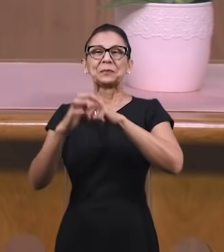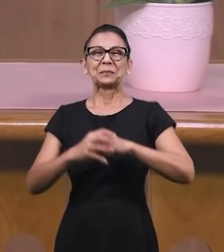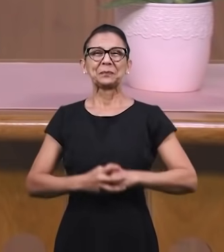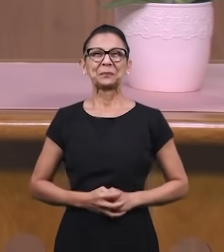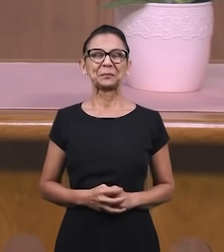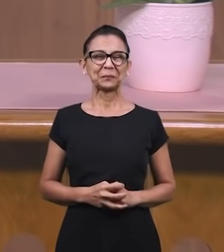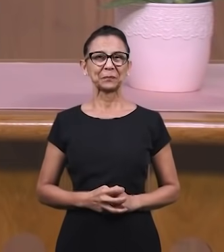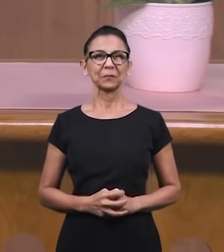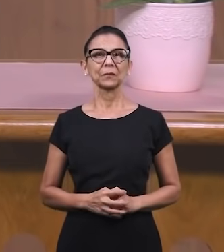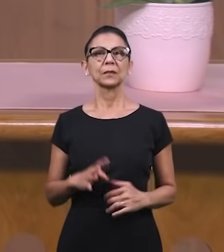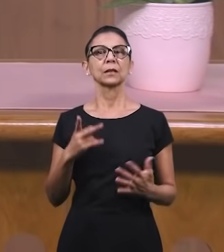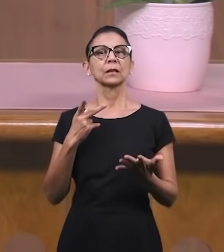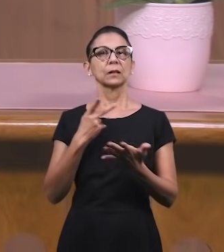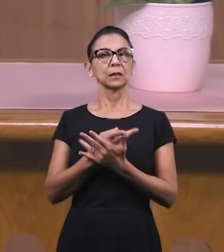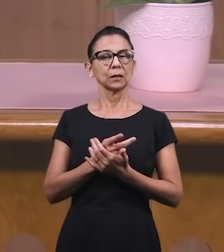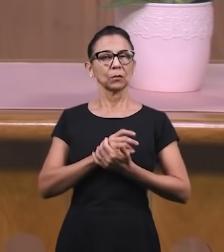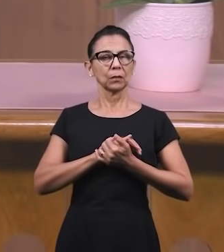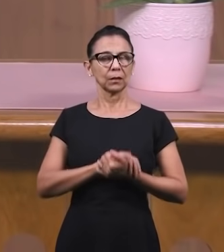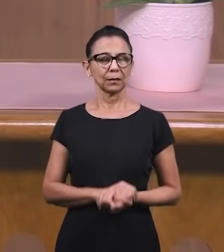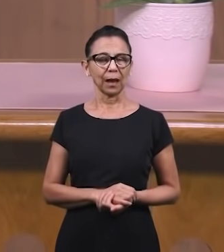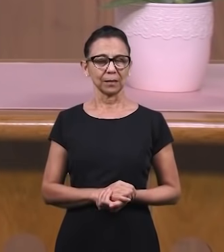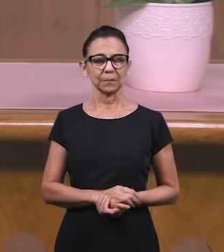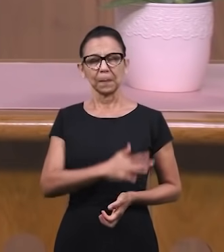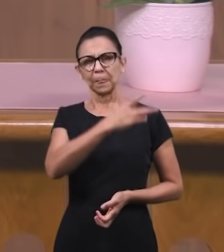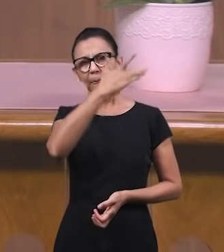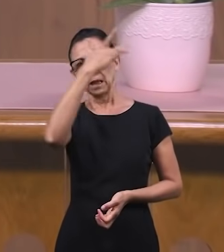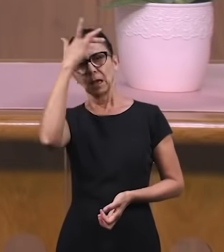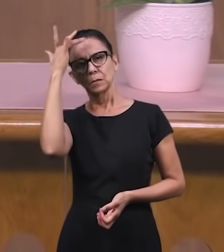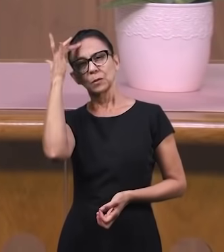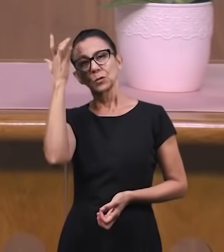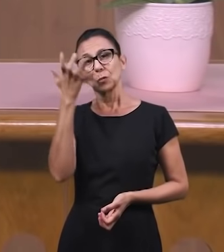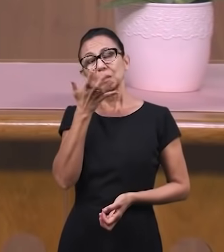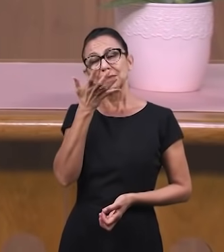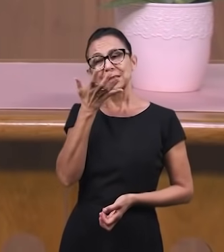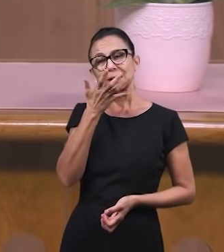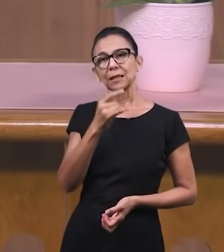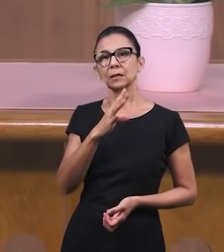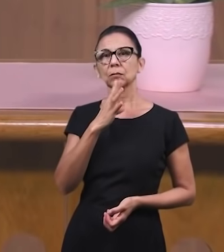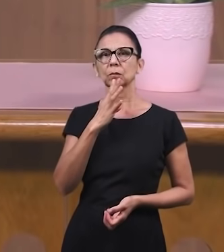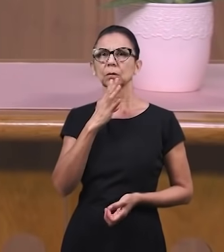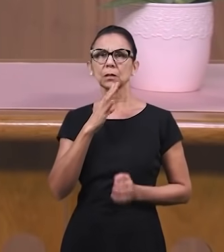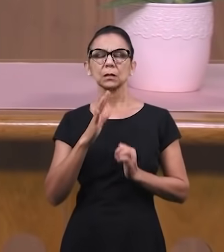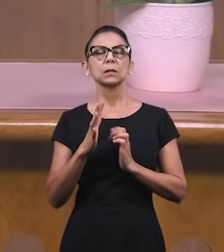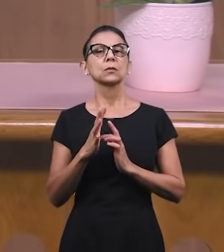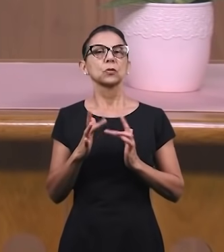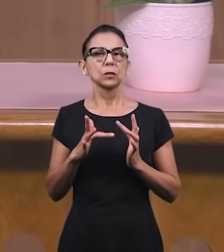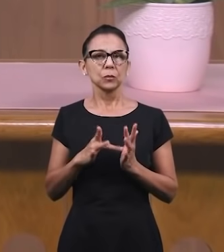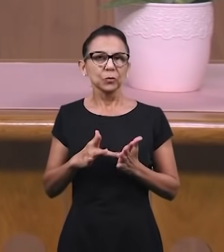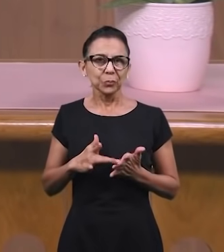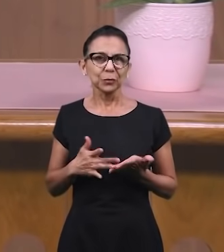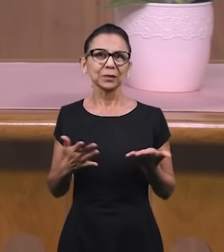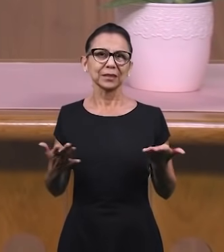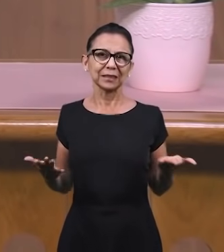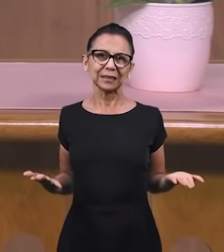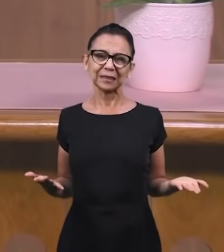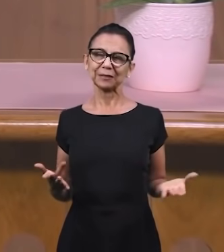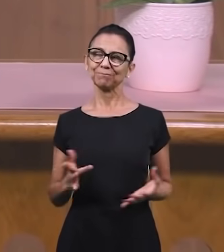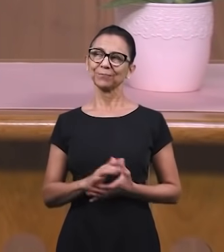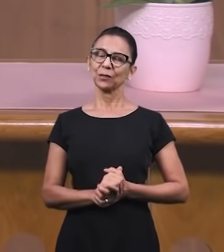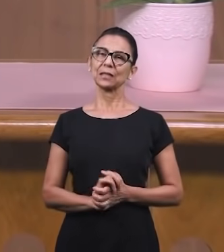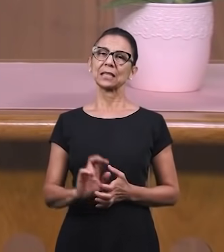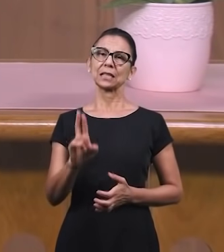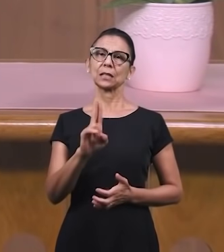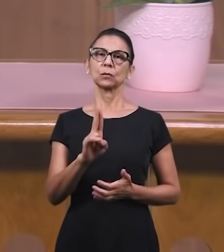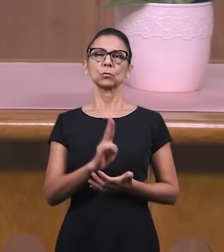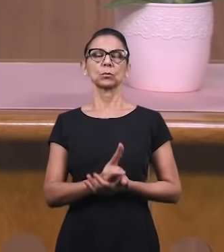Jesus, ele busca subir naquilo ou usar o recurso que ele conhece. Muitas